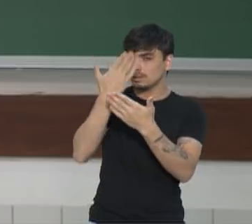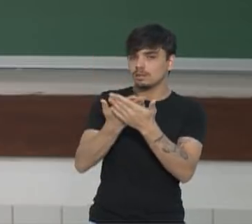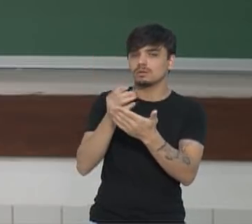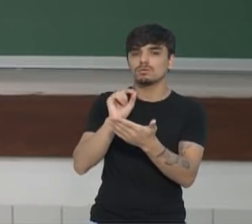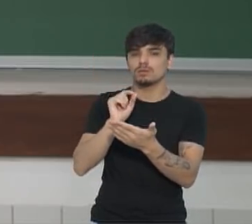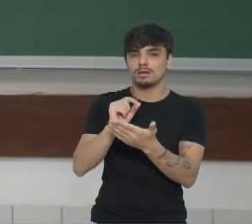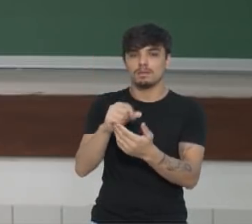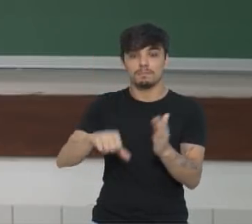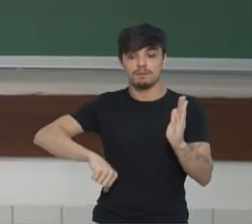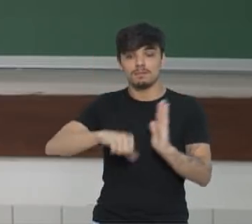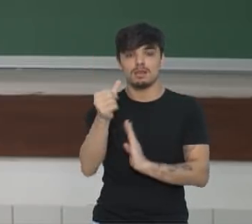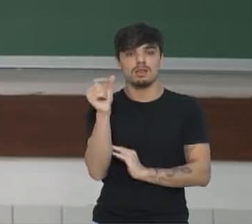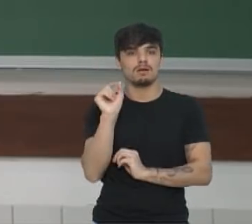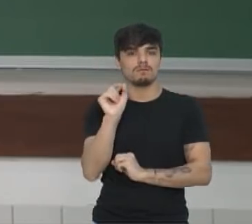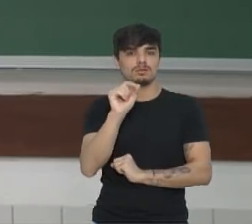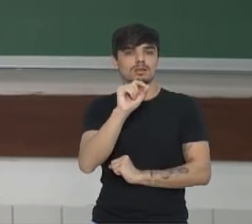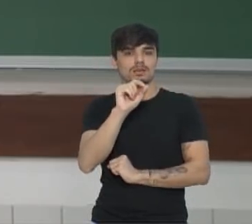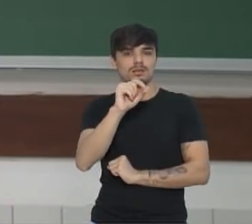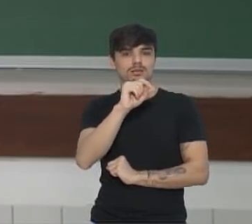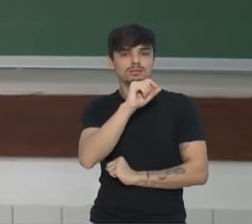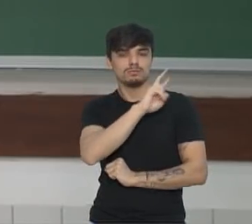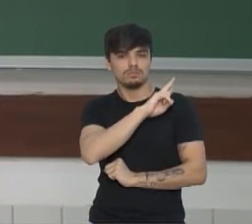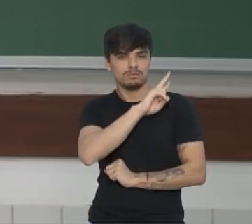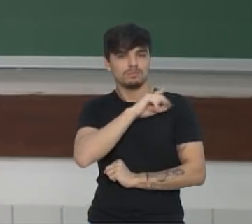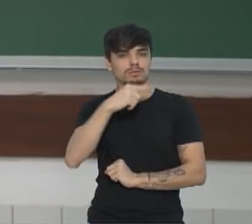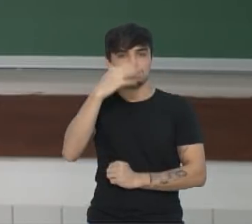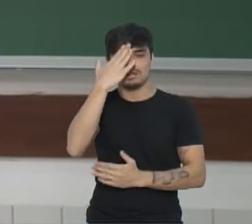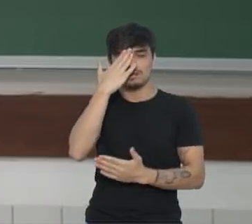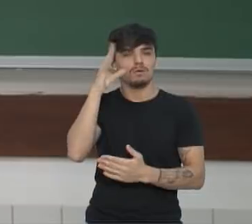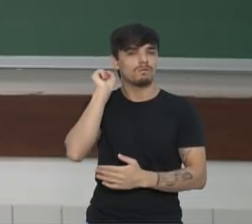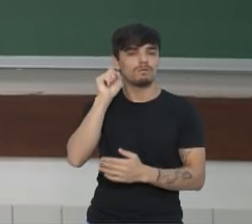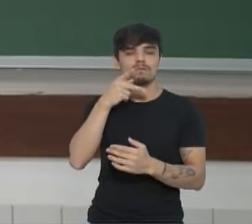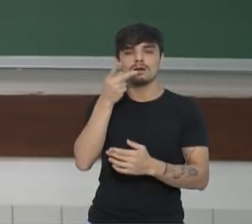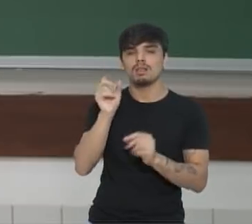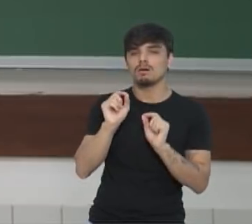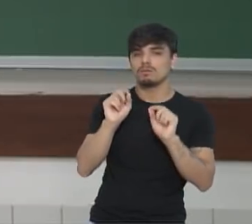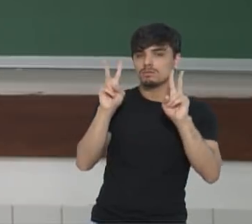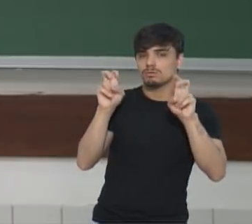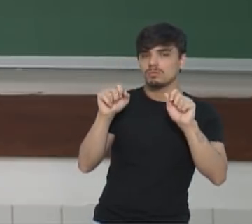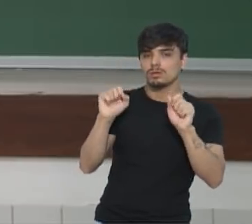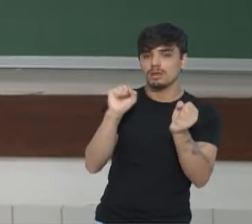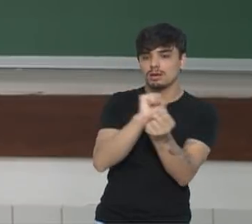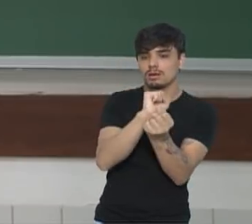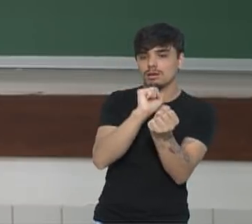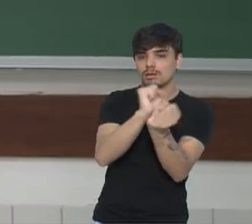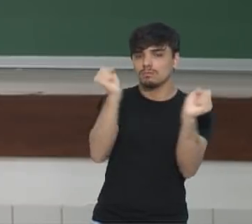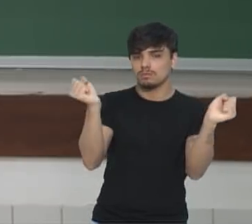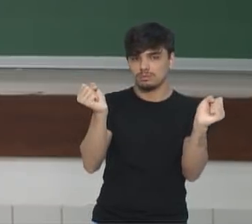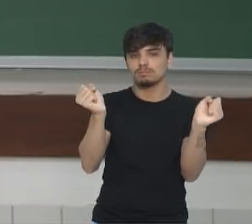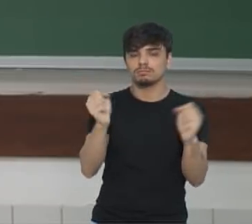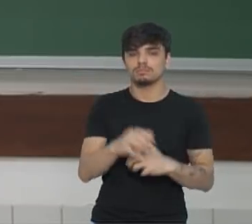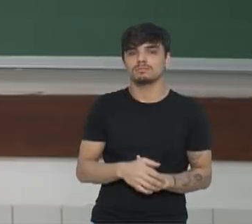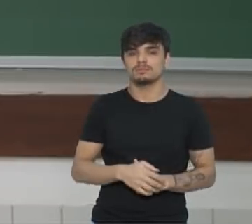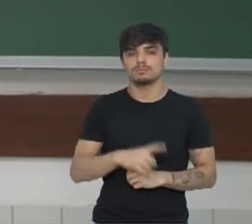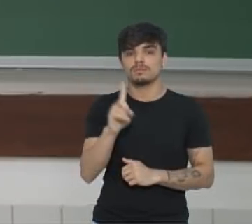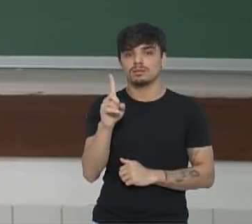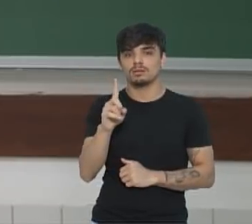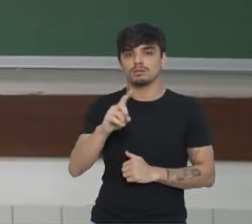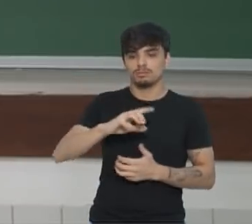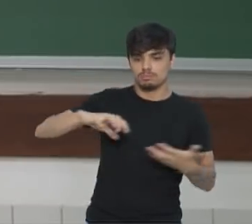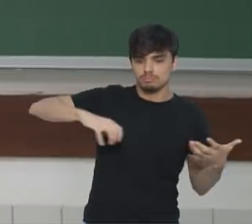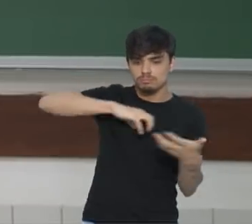de segundo ano do médio que vocês estão ouvindo falar de acabar com a escravidão. Foram os jacobinos que pensaram isso primeiro. E isso vai gerar uma grande